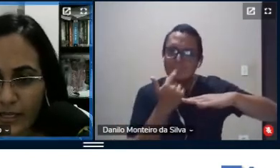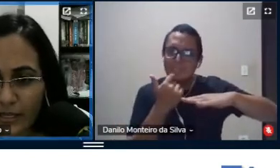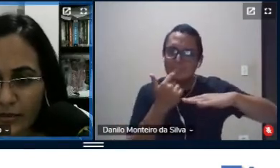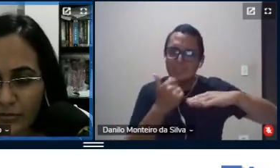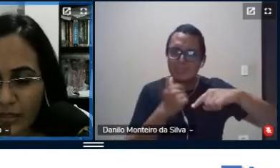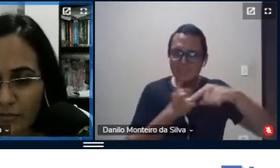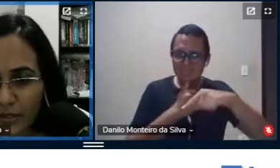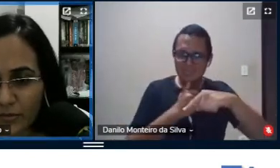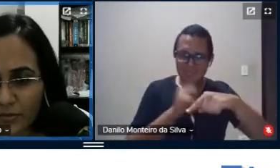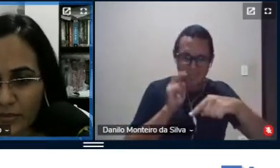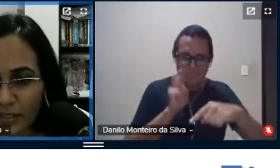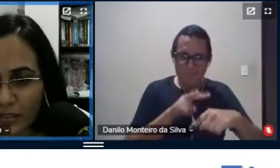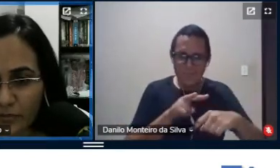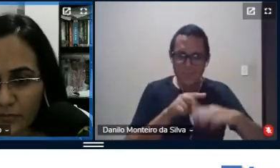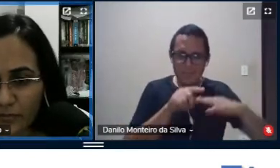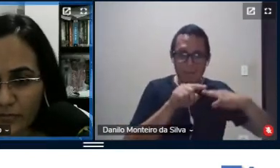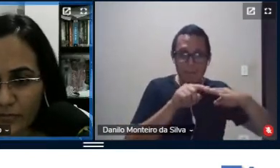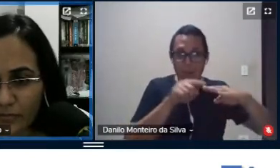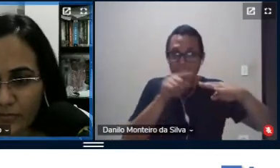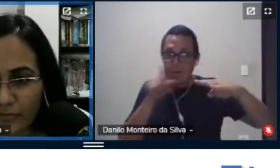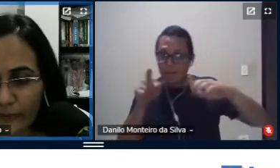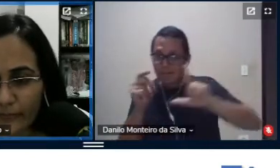E aqui não tem mais o vermelhinho?